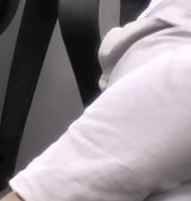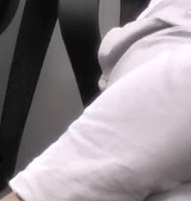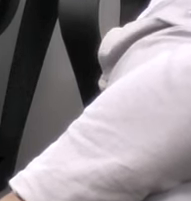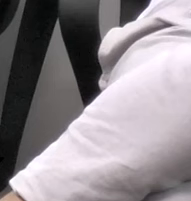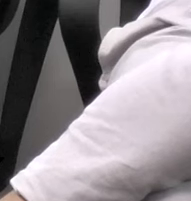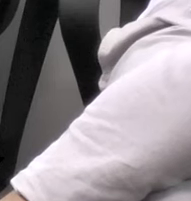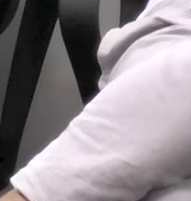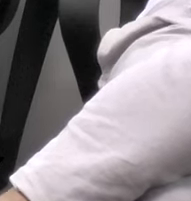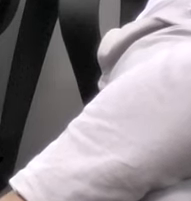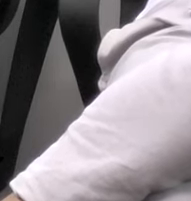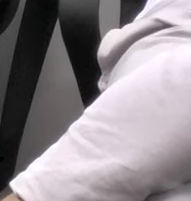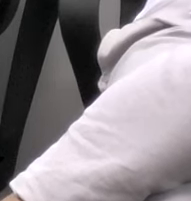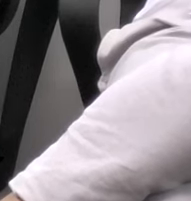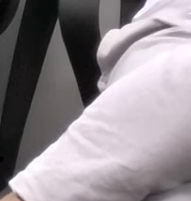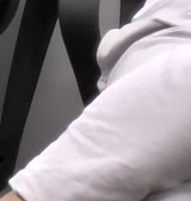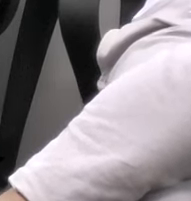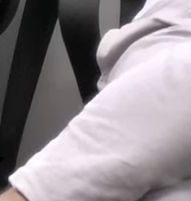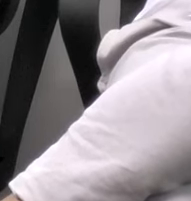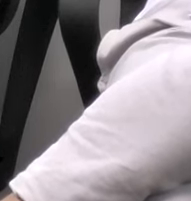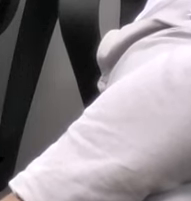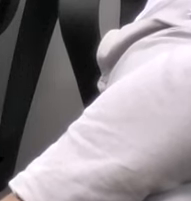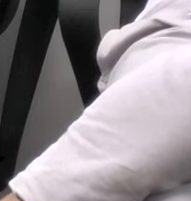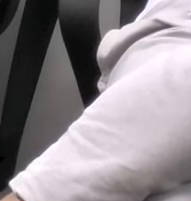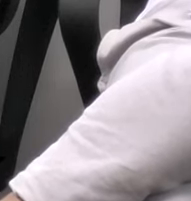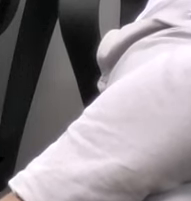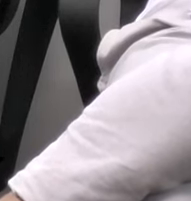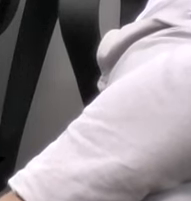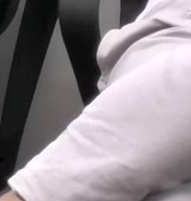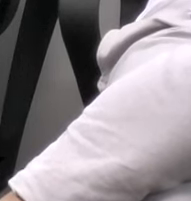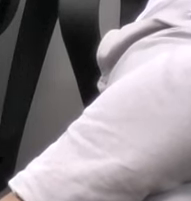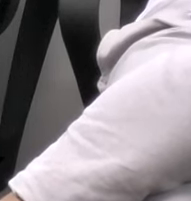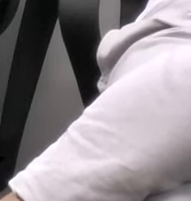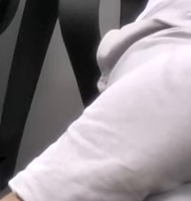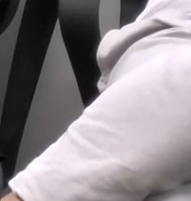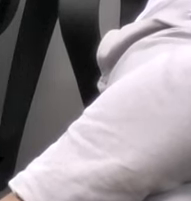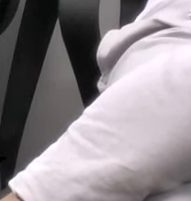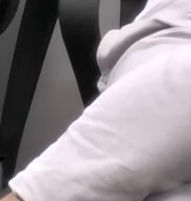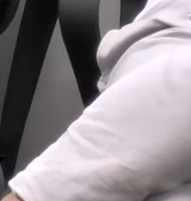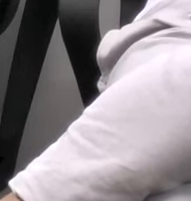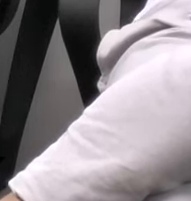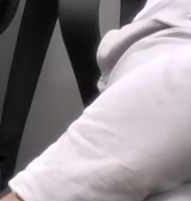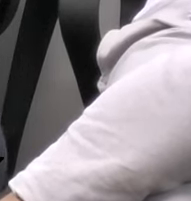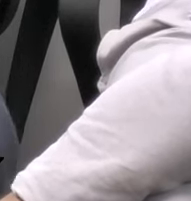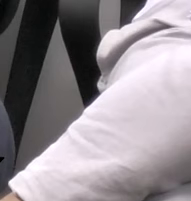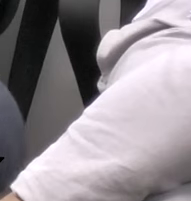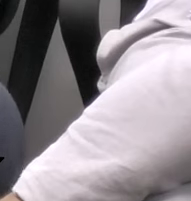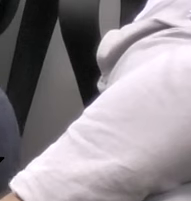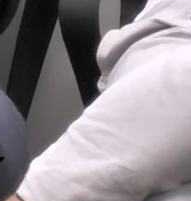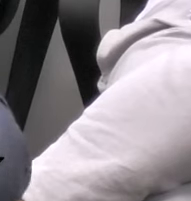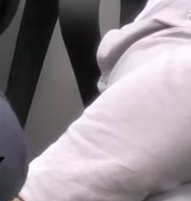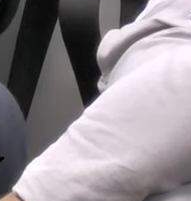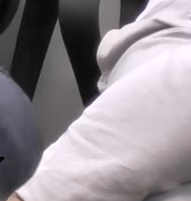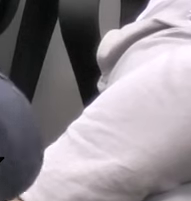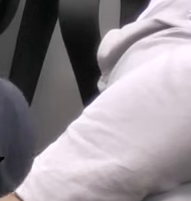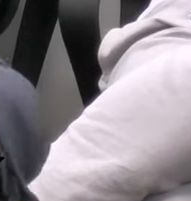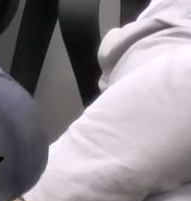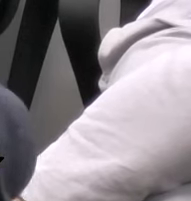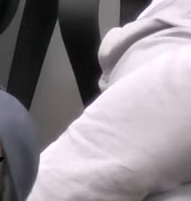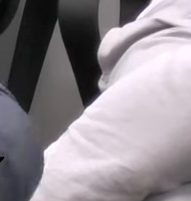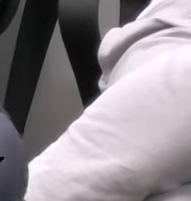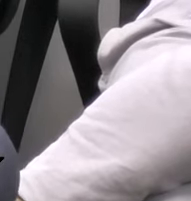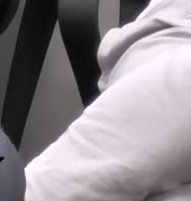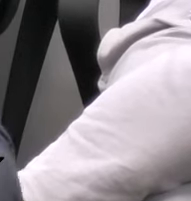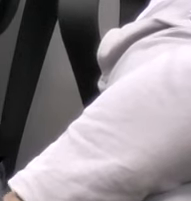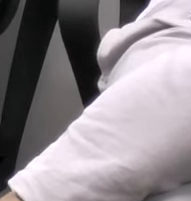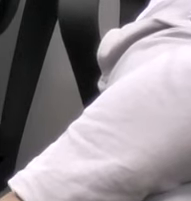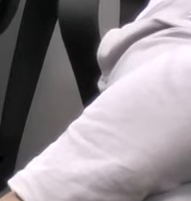altera o corpo das pessoas para alcançar padrões inalcançáveis, gerando na sociedade uma expectativa que muitas vezes daí você tem a decorrência